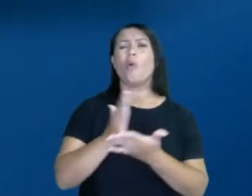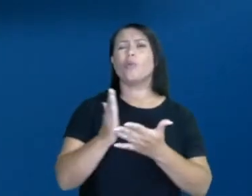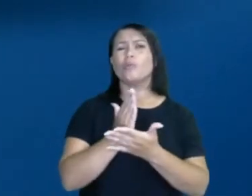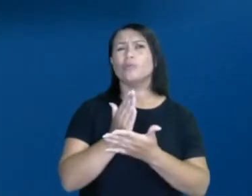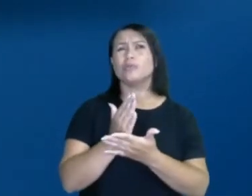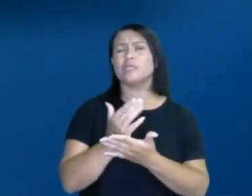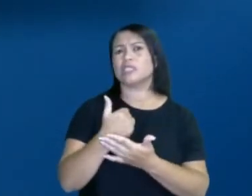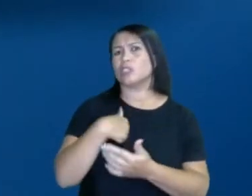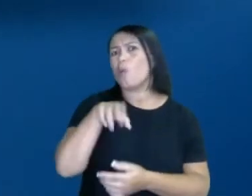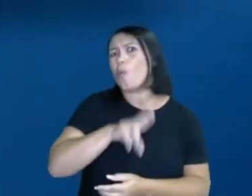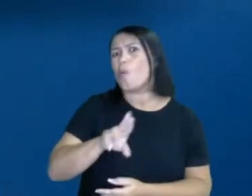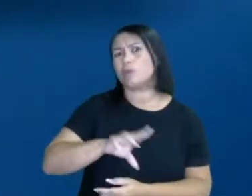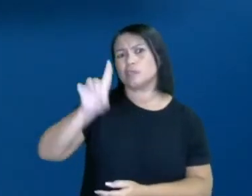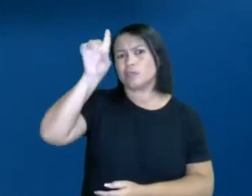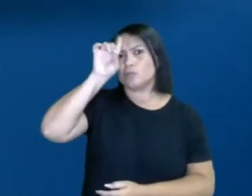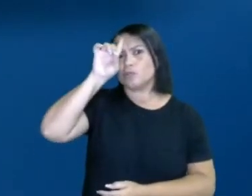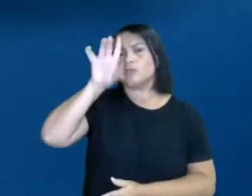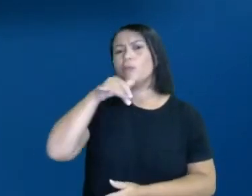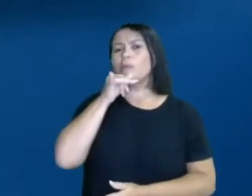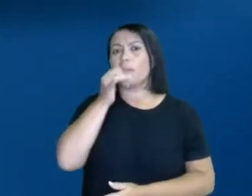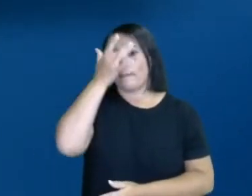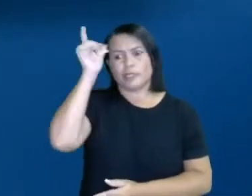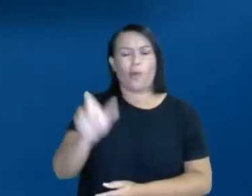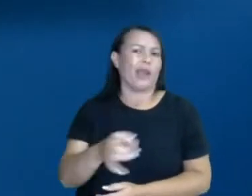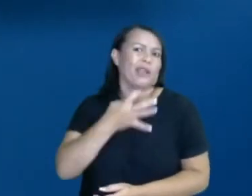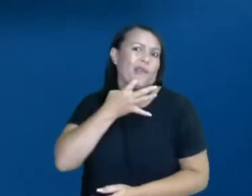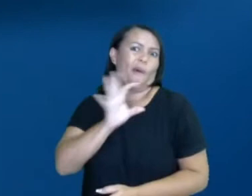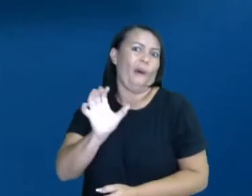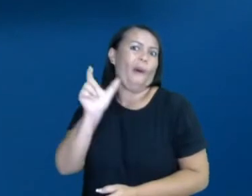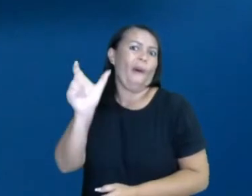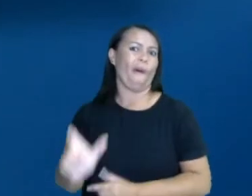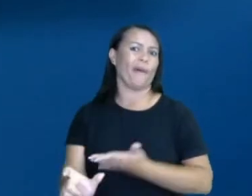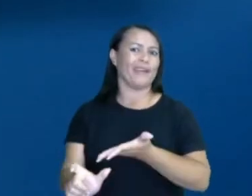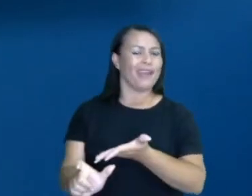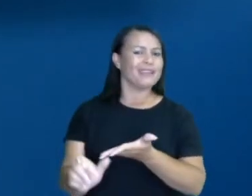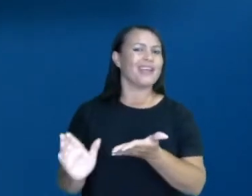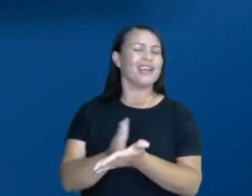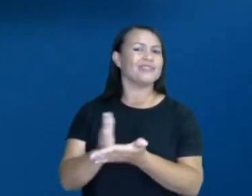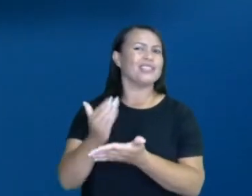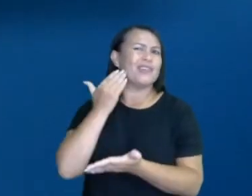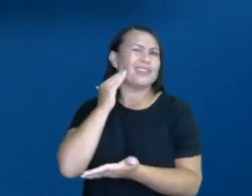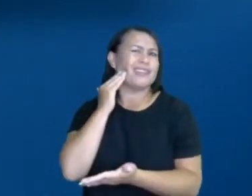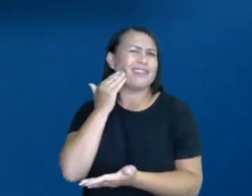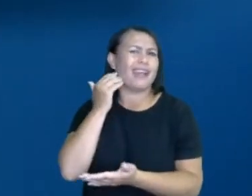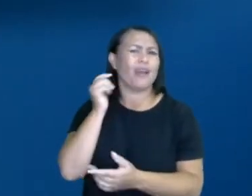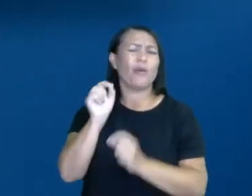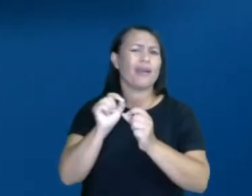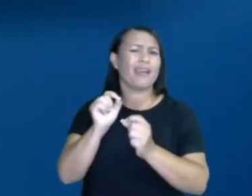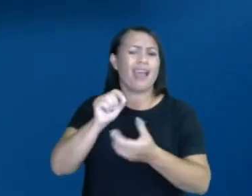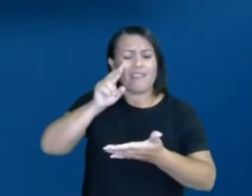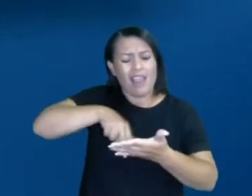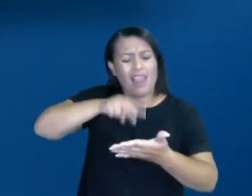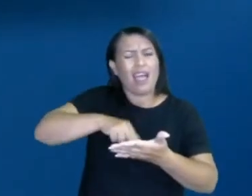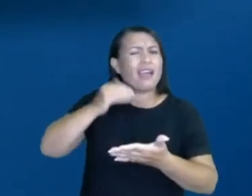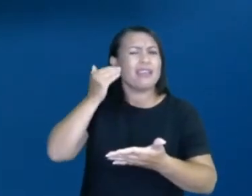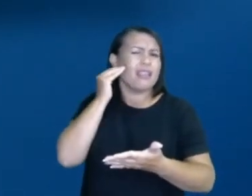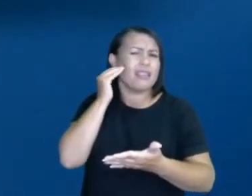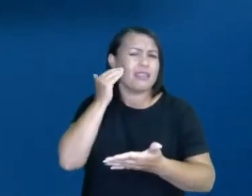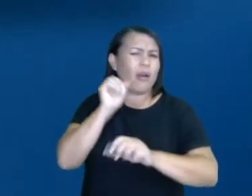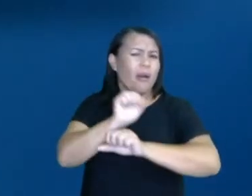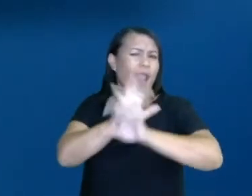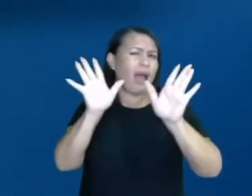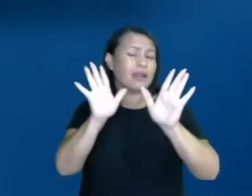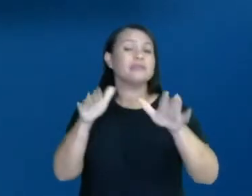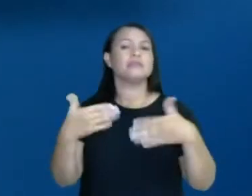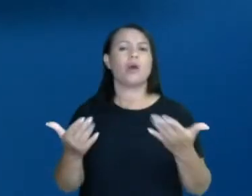no nosso dia a dia, uma pessoa que não faz parte da área do direito, muitas vezes ela não vai conseguir ler e